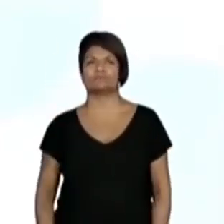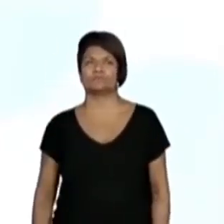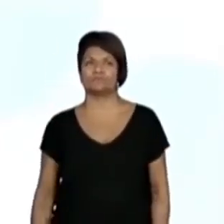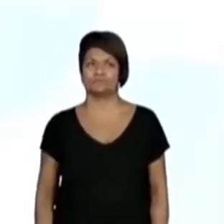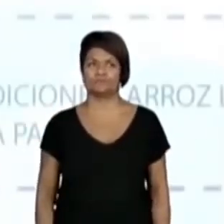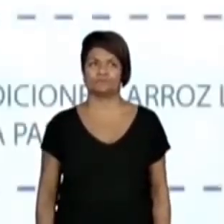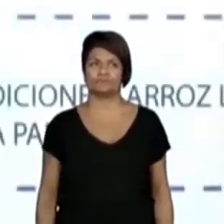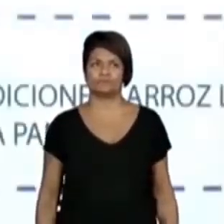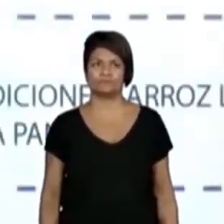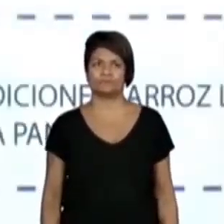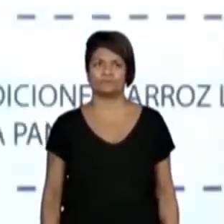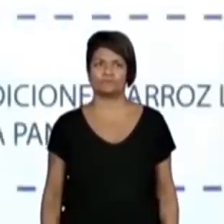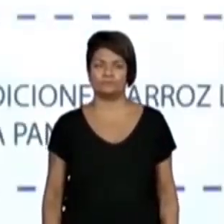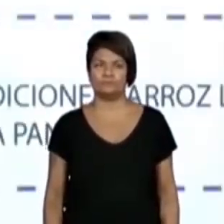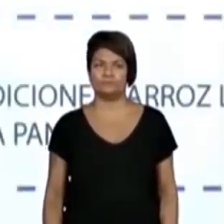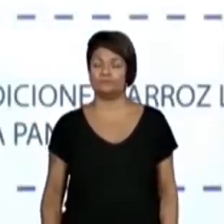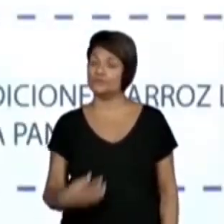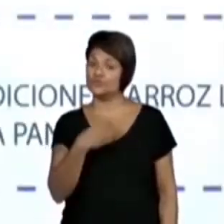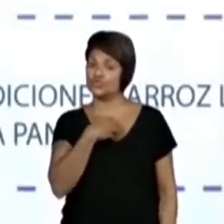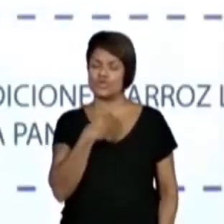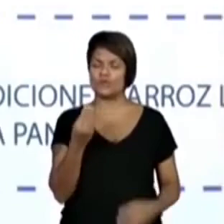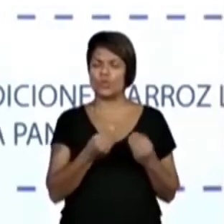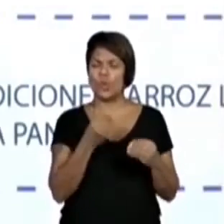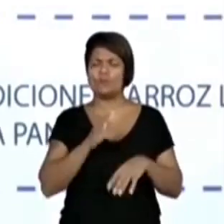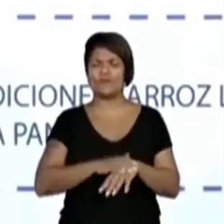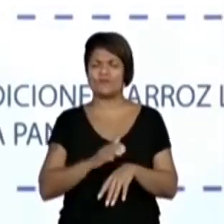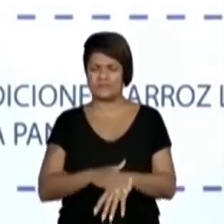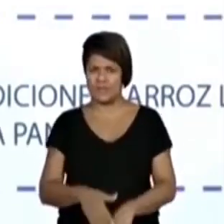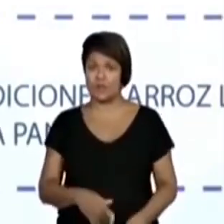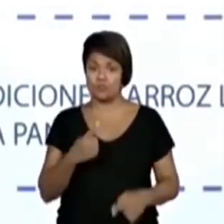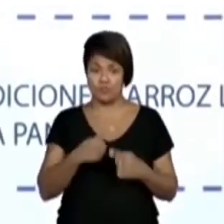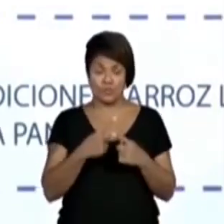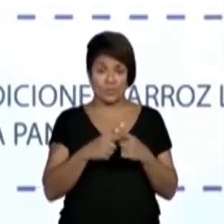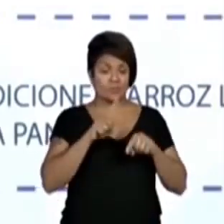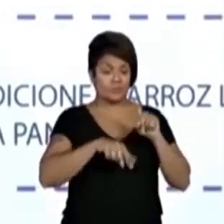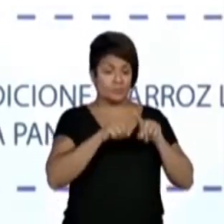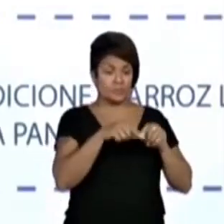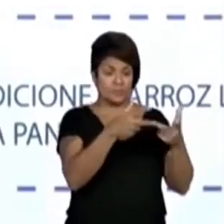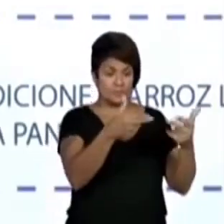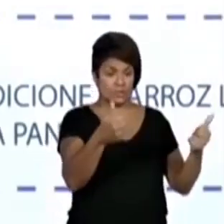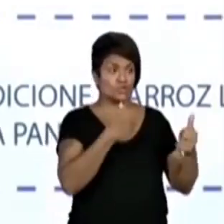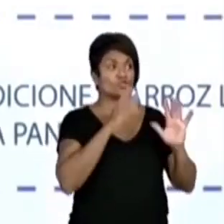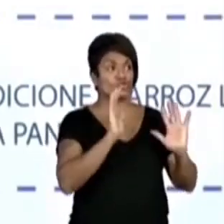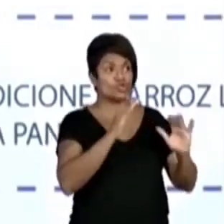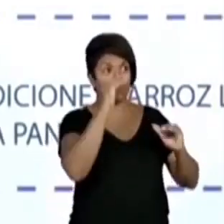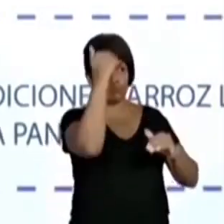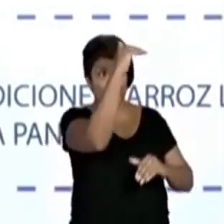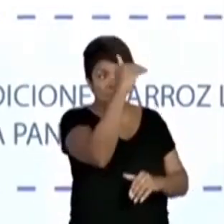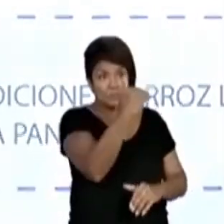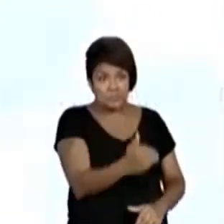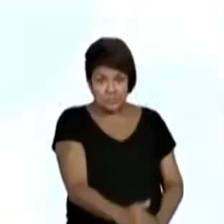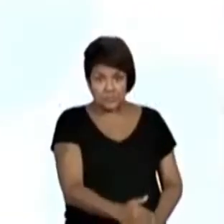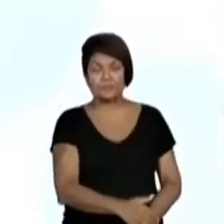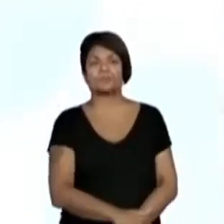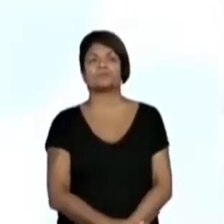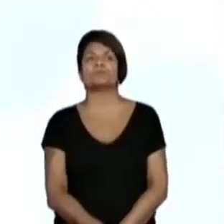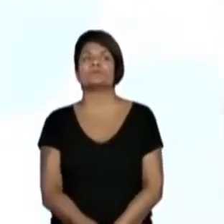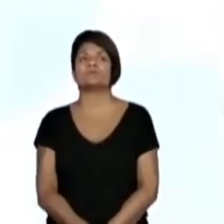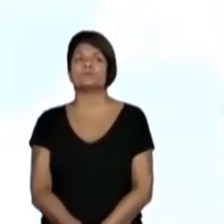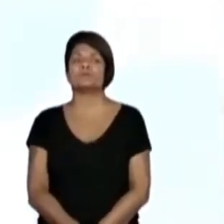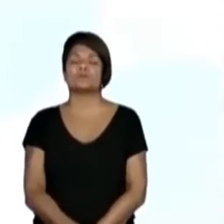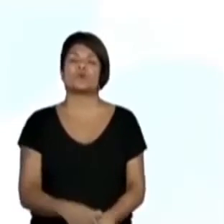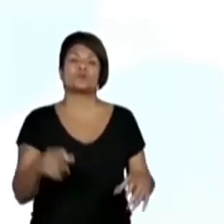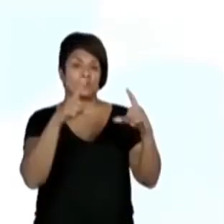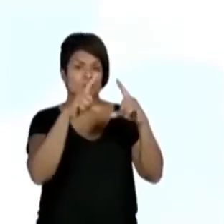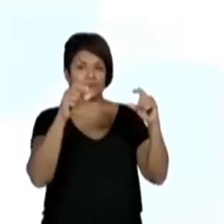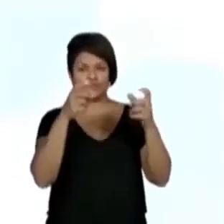Temos aqui o modo de fazer, porque os ingredientes já estão selecionados. Então, das fichinhas